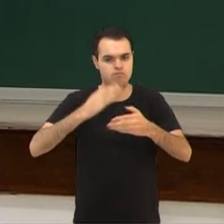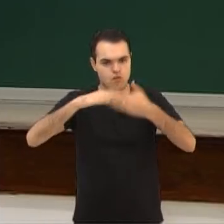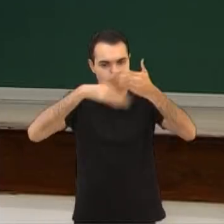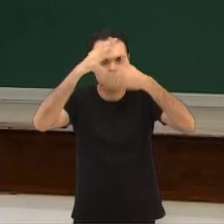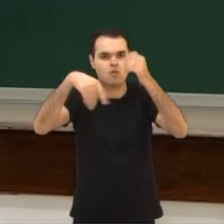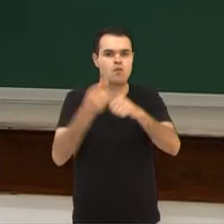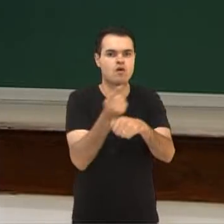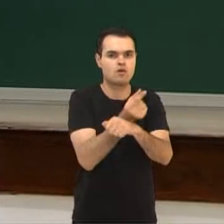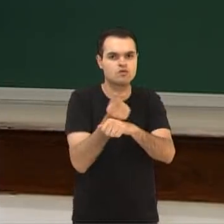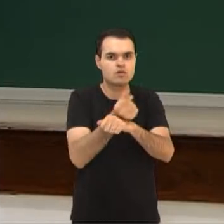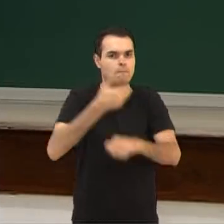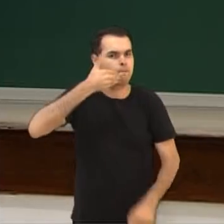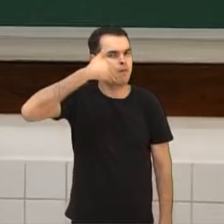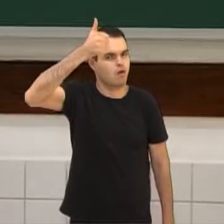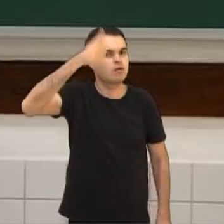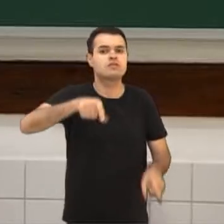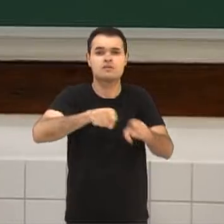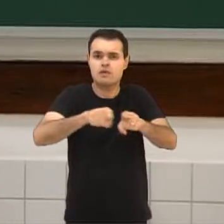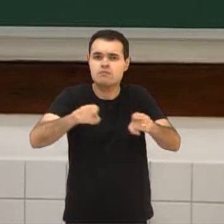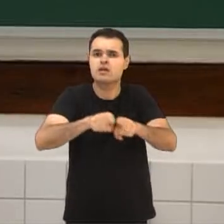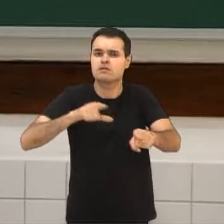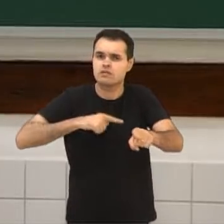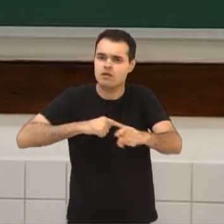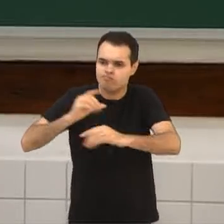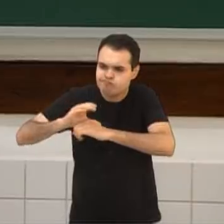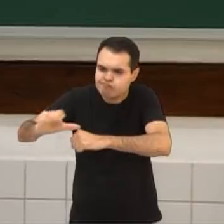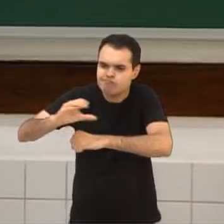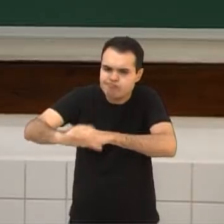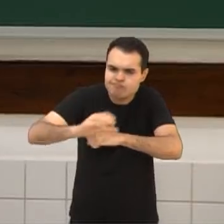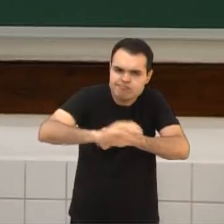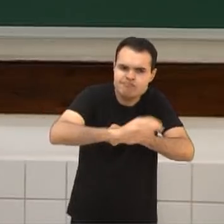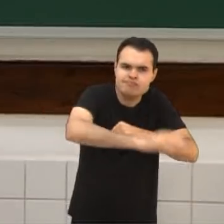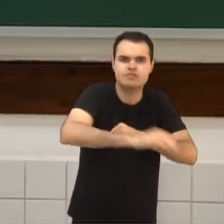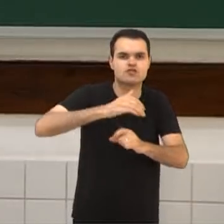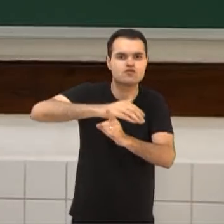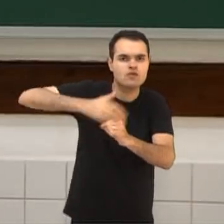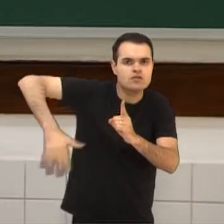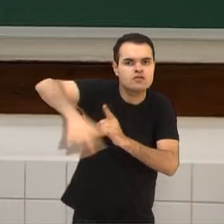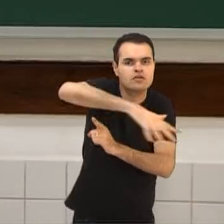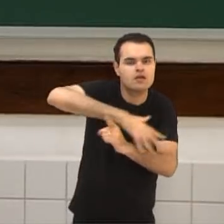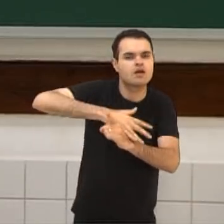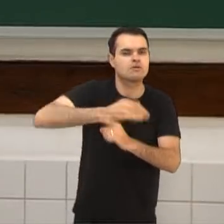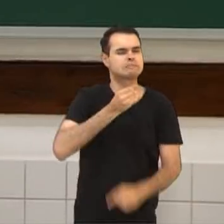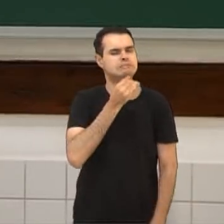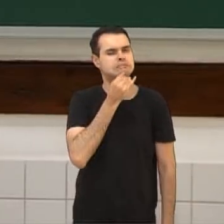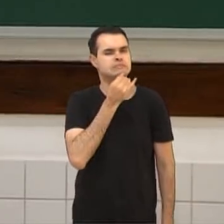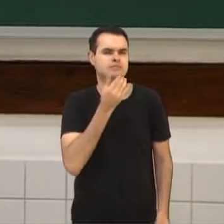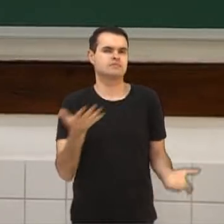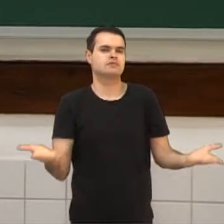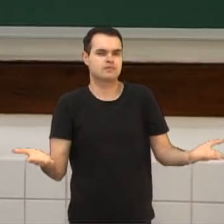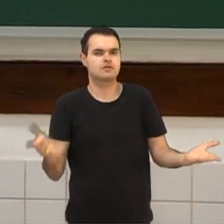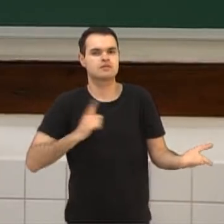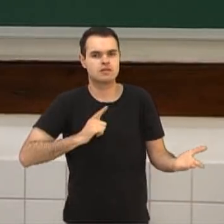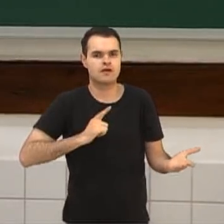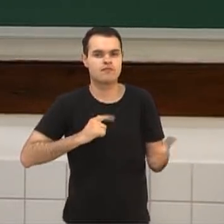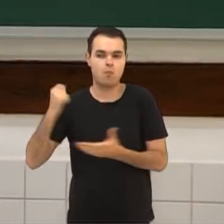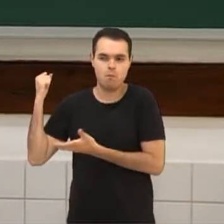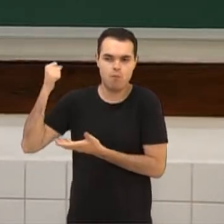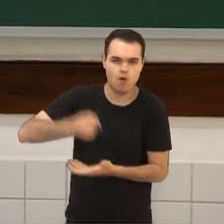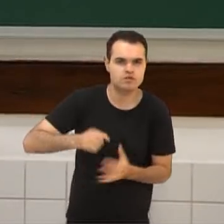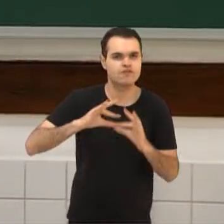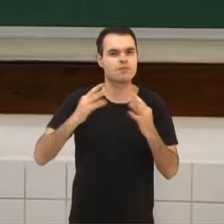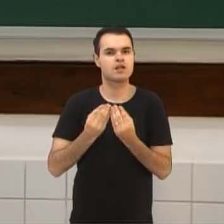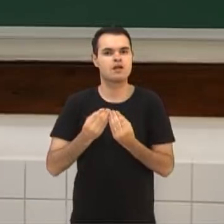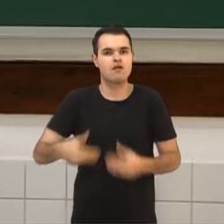melhorou. Você viu ainda que houve investimento em programas sociais, como, por exemplo, o Bolsa Família,